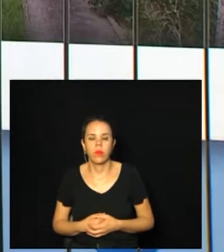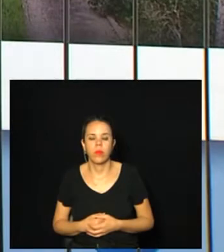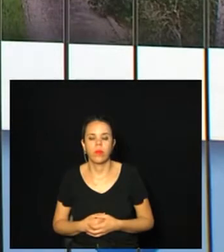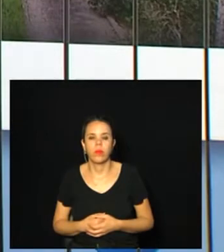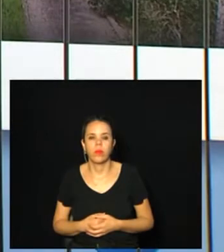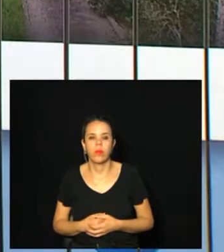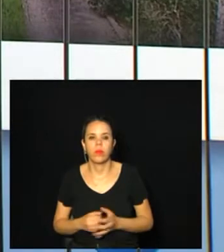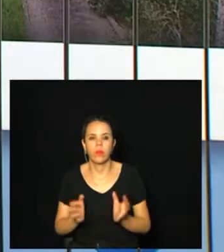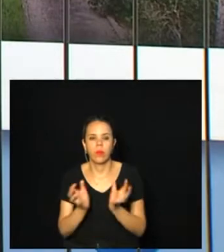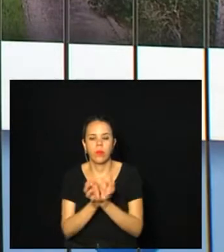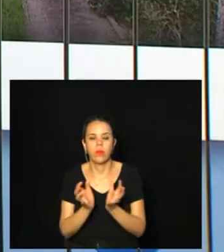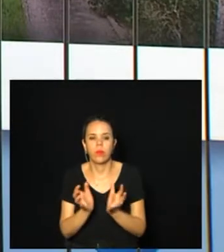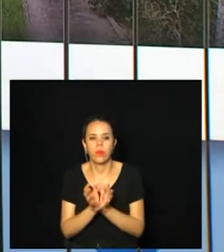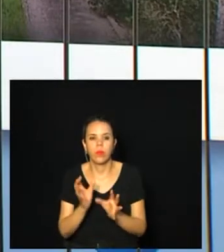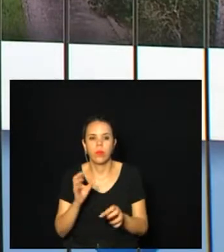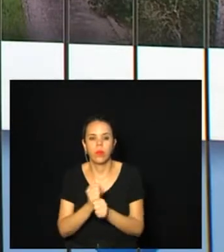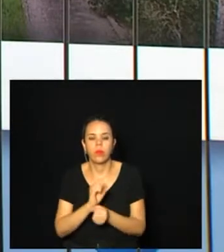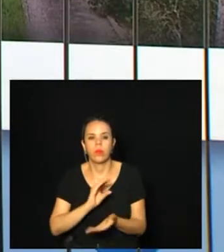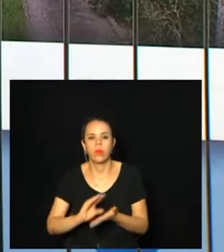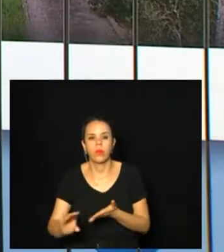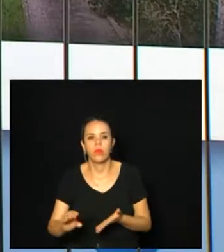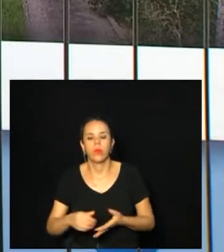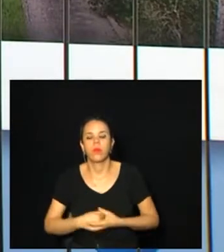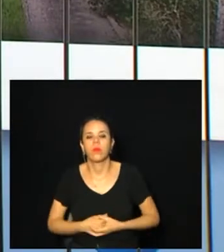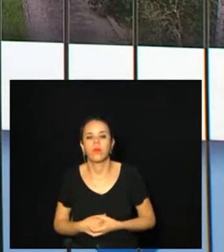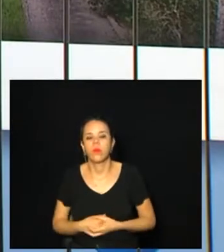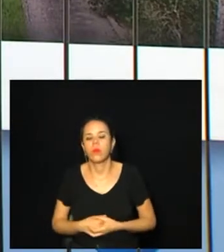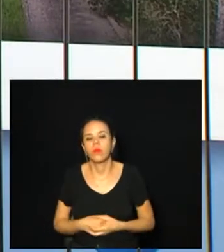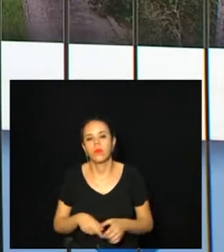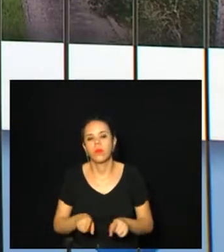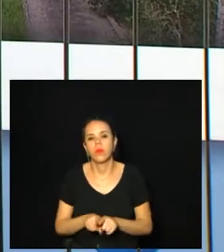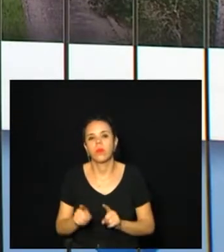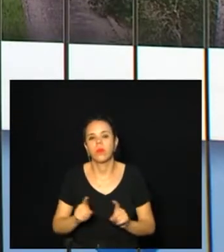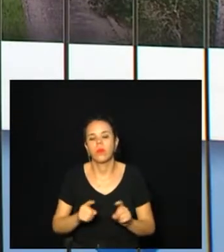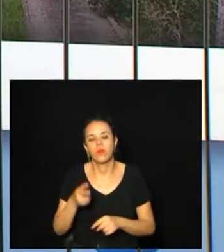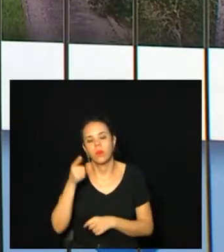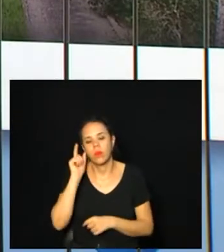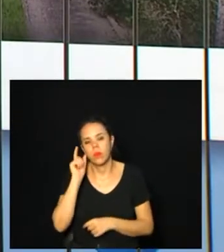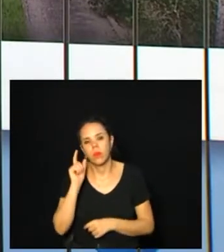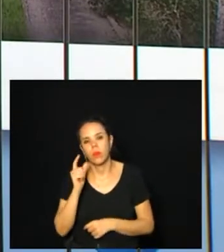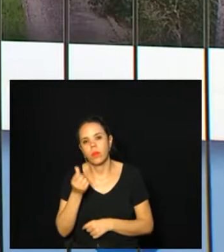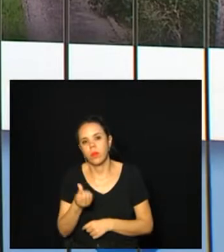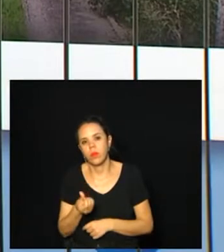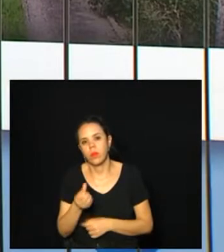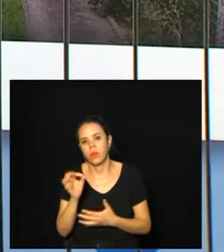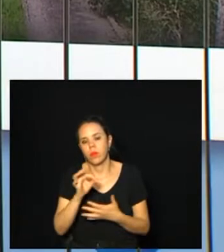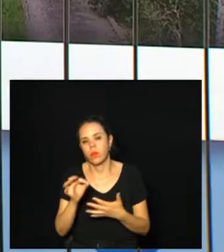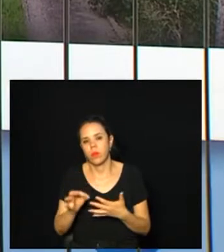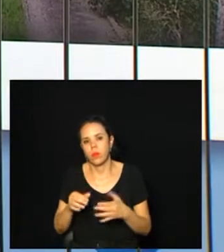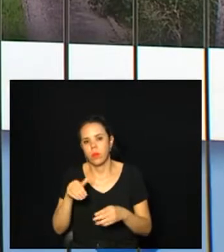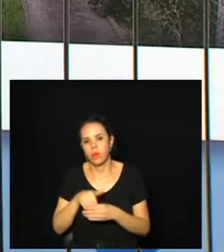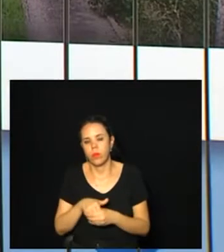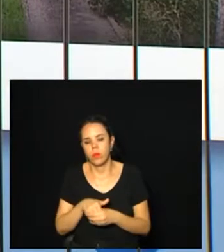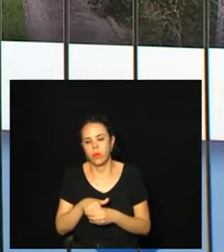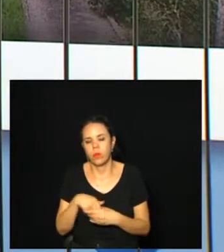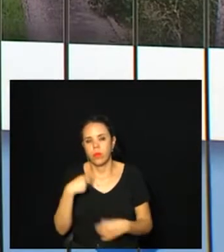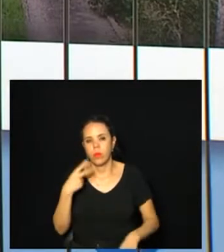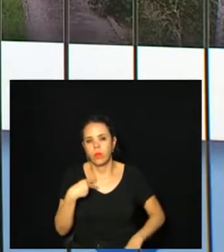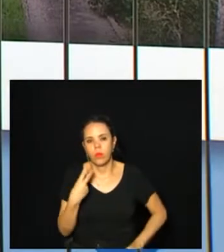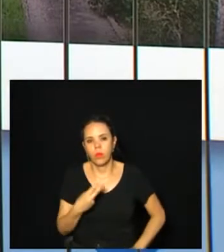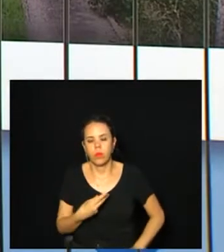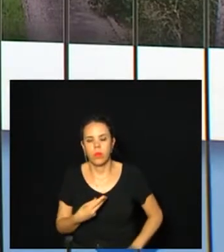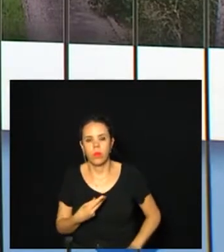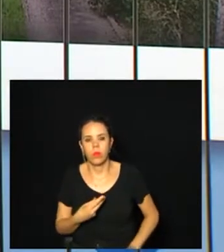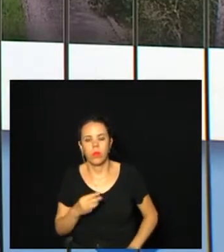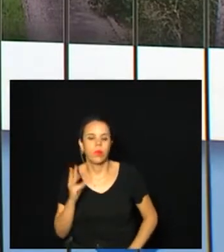E a Comissão de Finanças e Orçamento também se reuniu ontem. 6 itens foram votados pelos vereadores